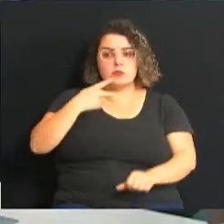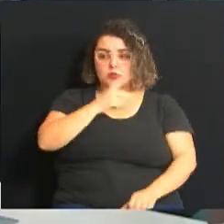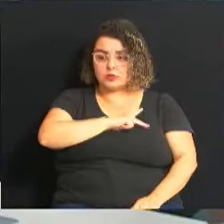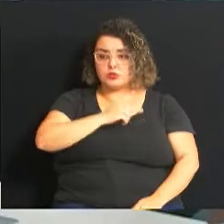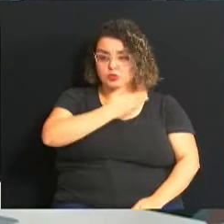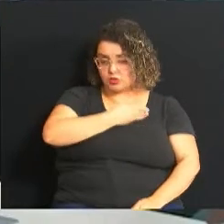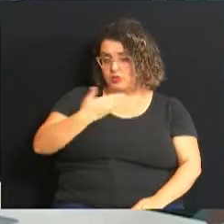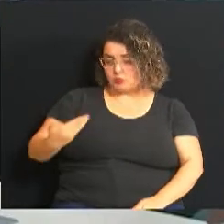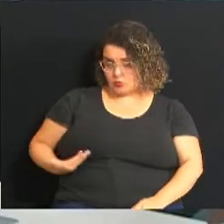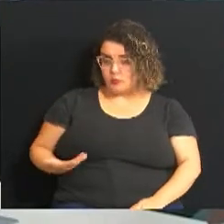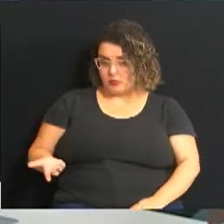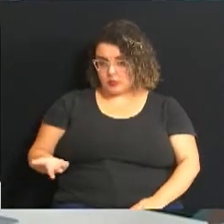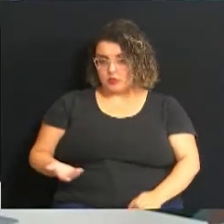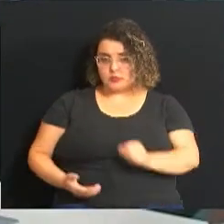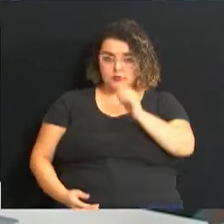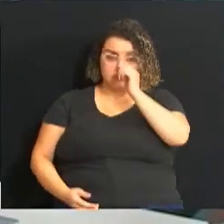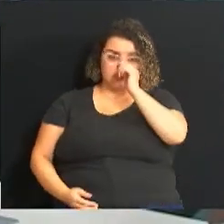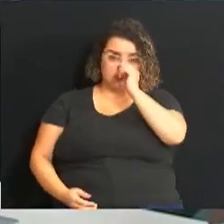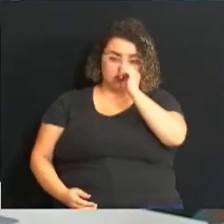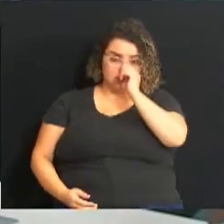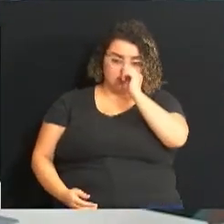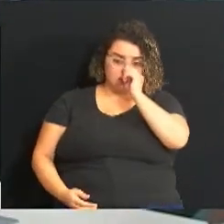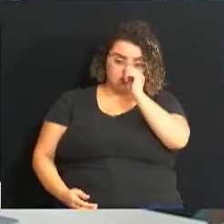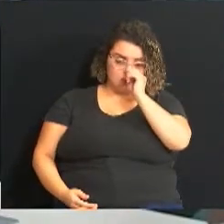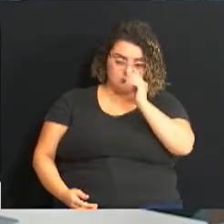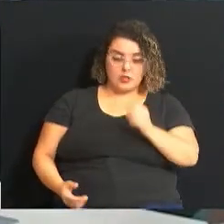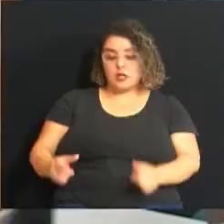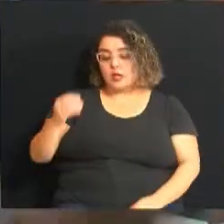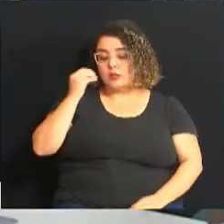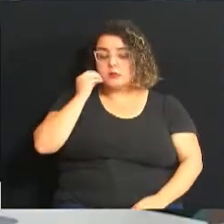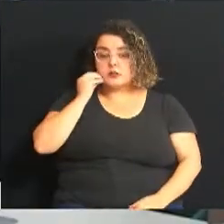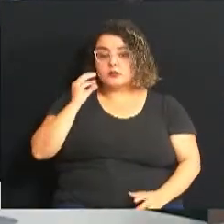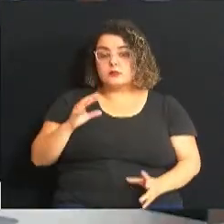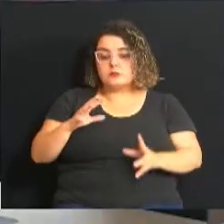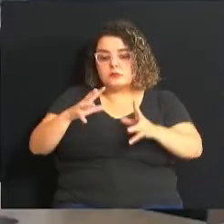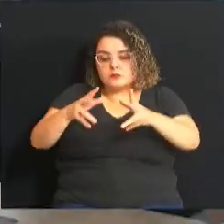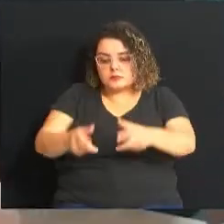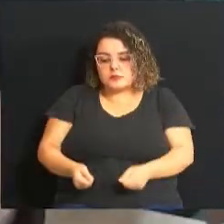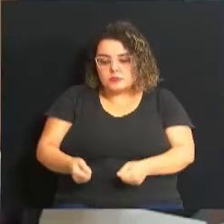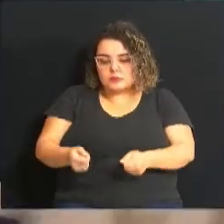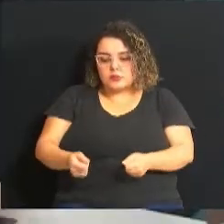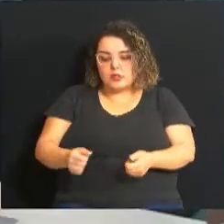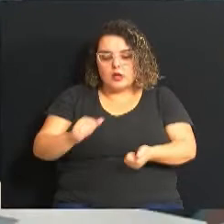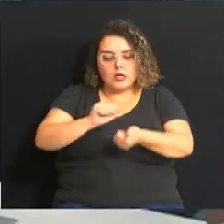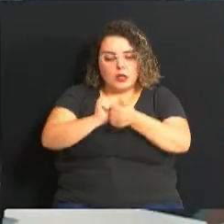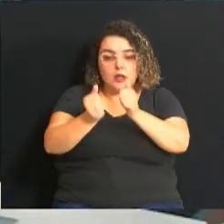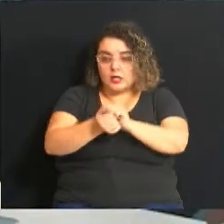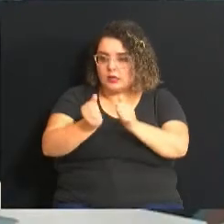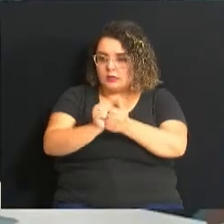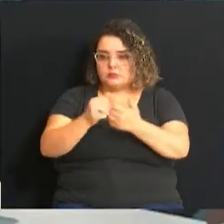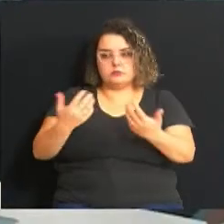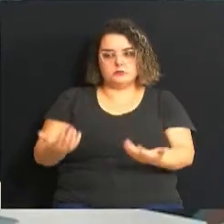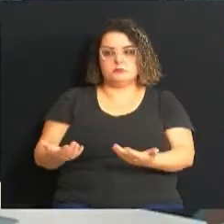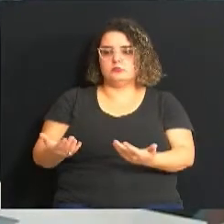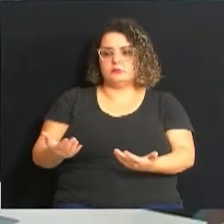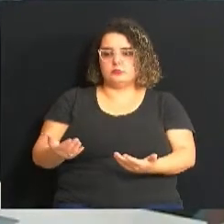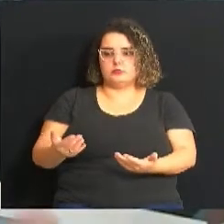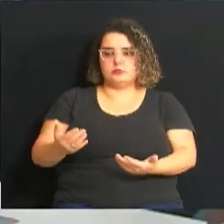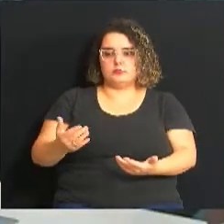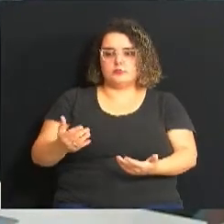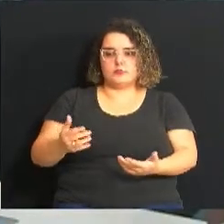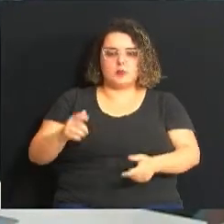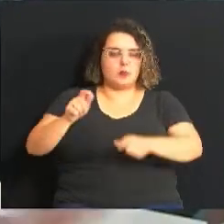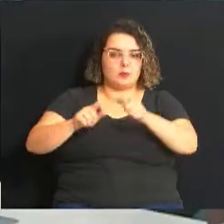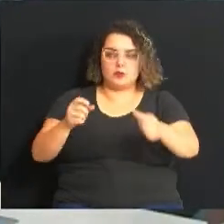A gente tenta servir de filtro para trazer um universo tão distante da gente, que é a academia, são pessoas que viajam o